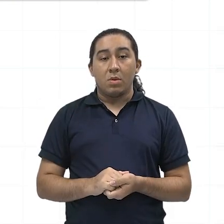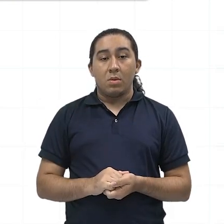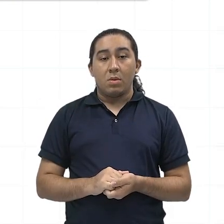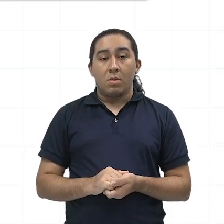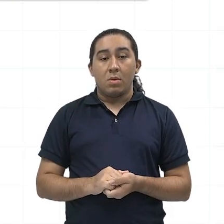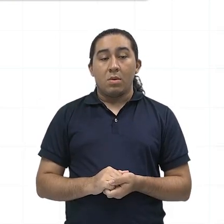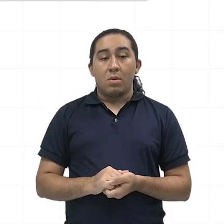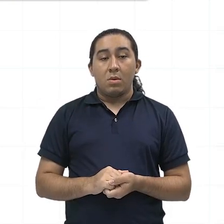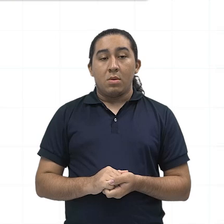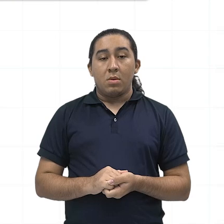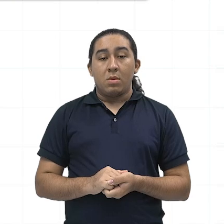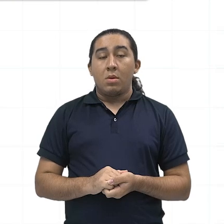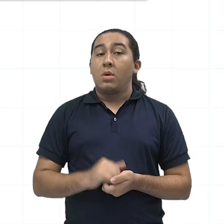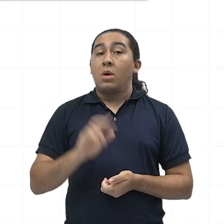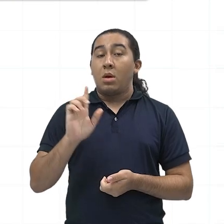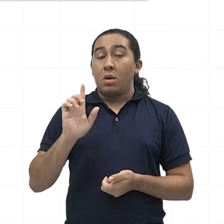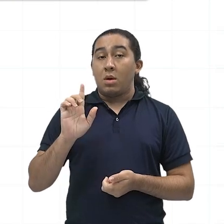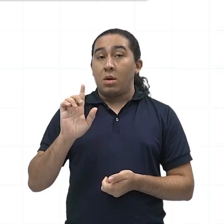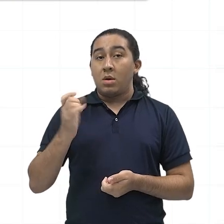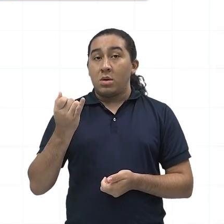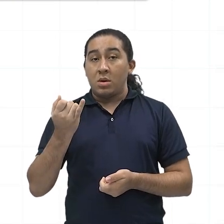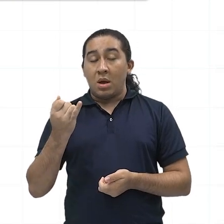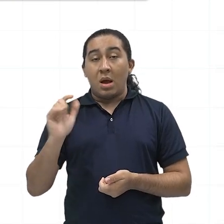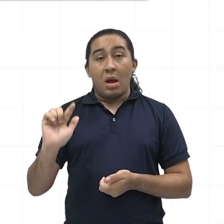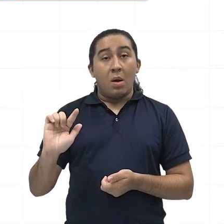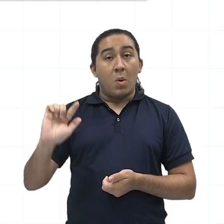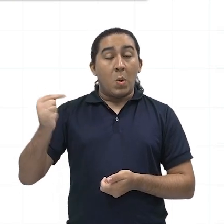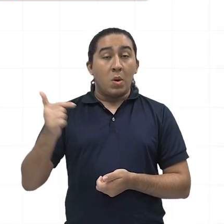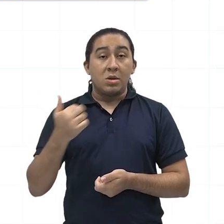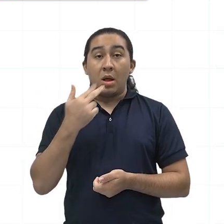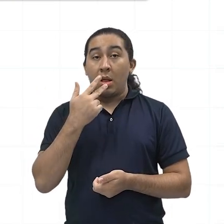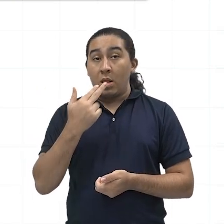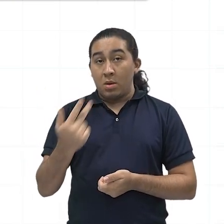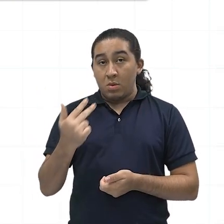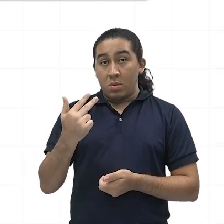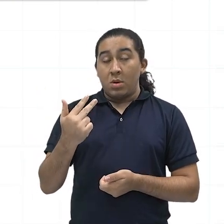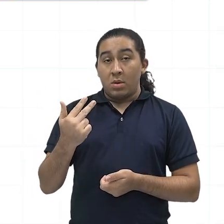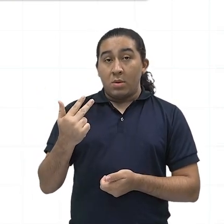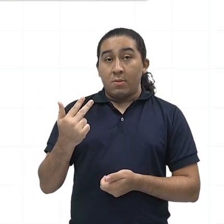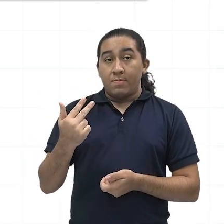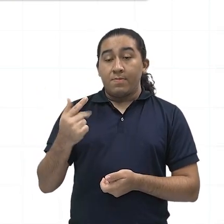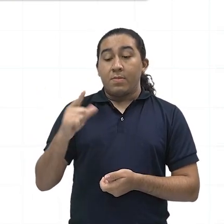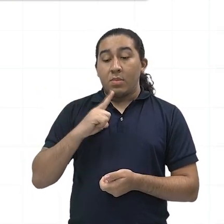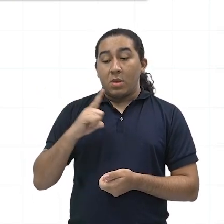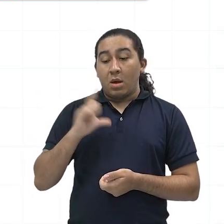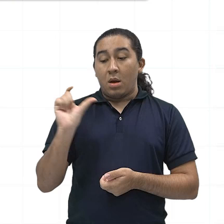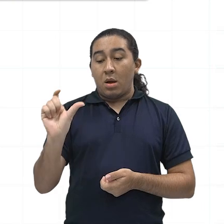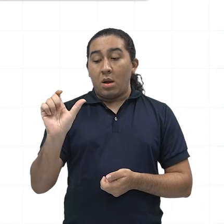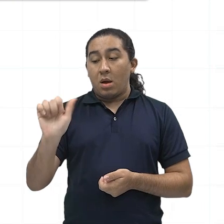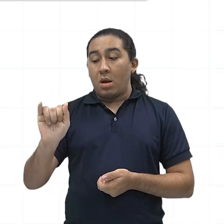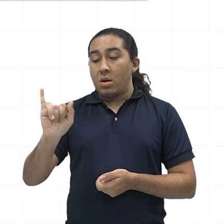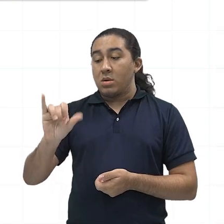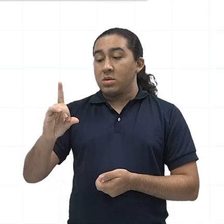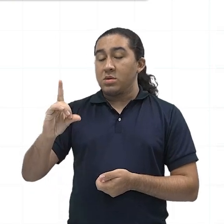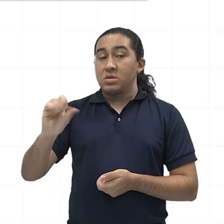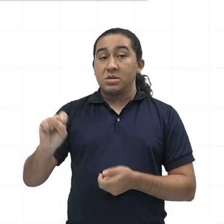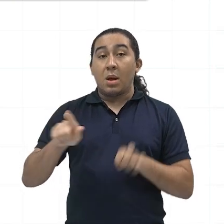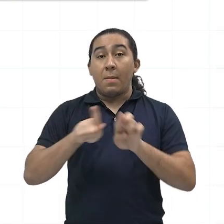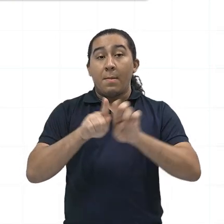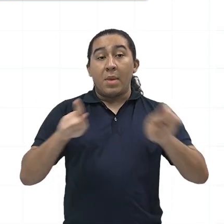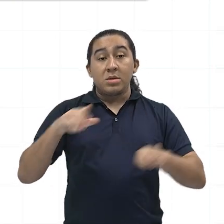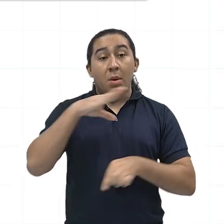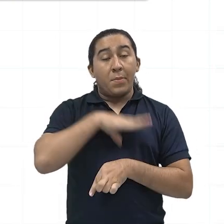de descoberta, né, a língua que é a língua universal, mas quando você traduz ao português,